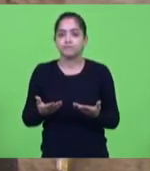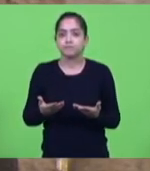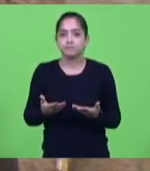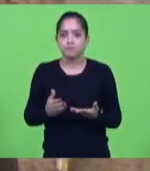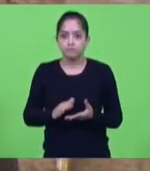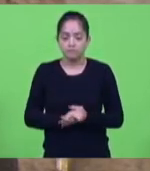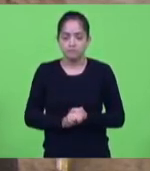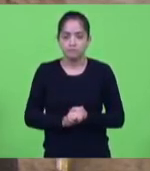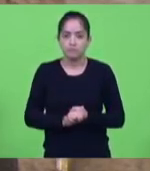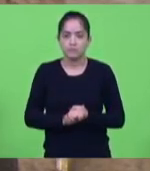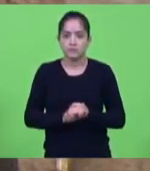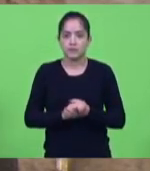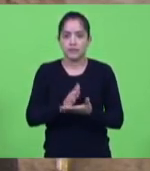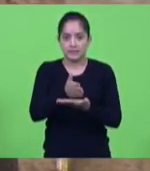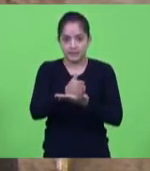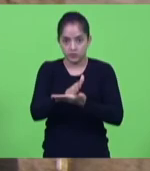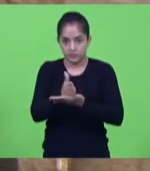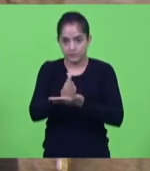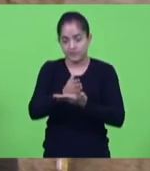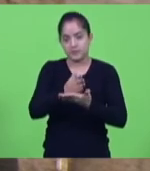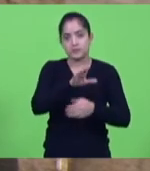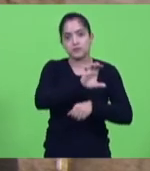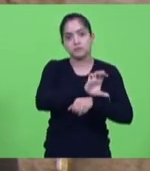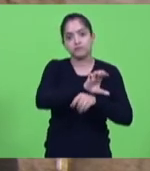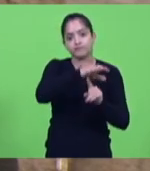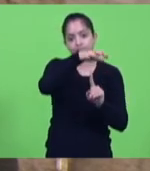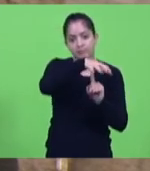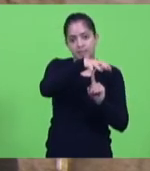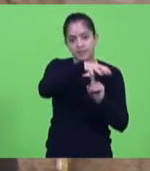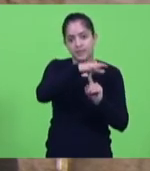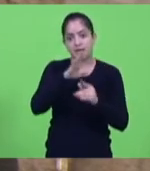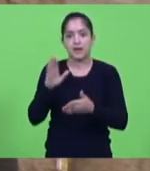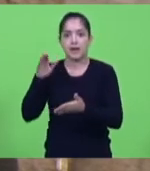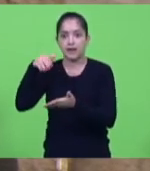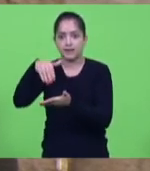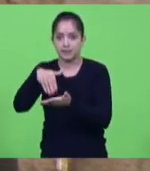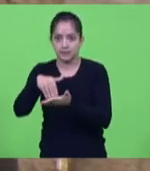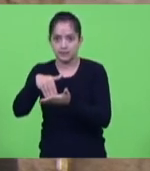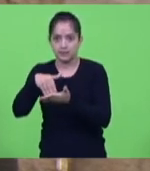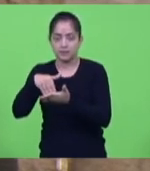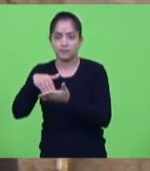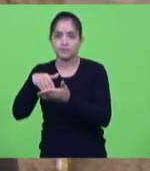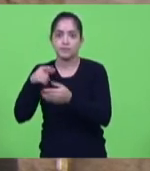da divisa do Paraná até Palhoça. E